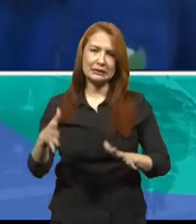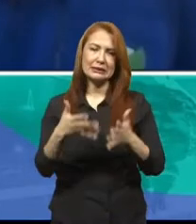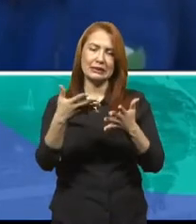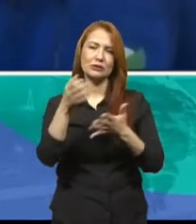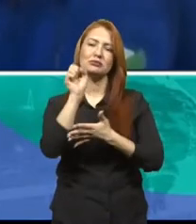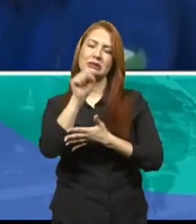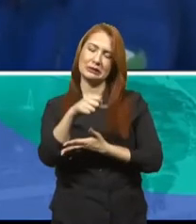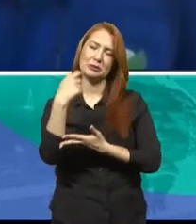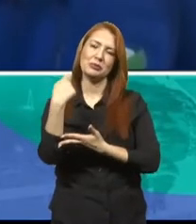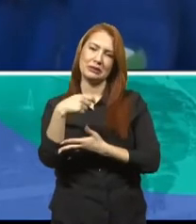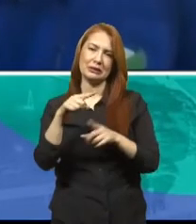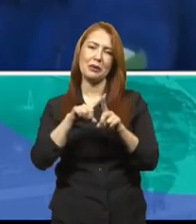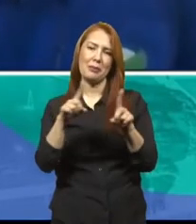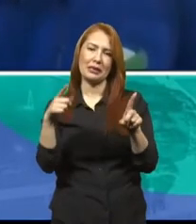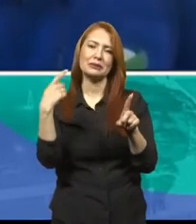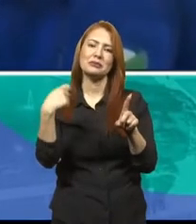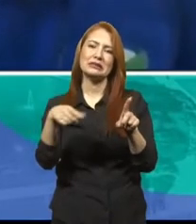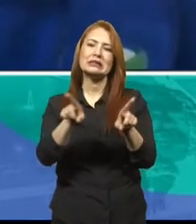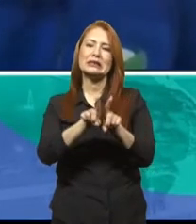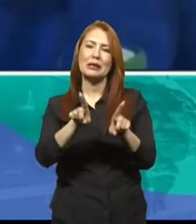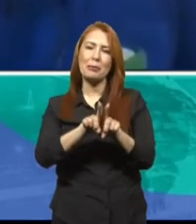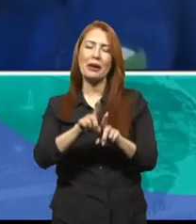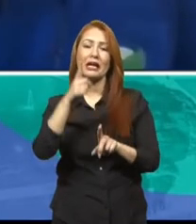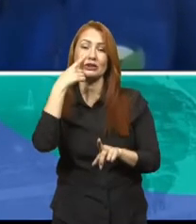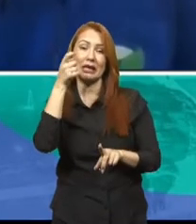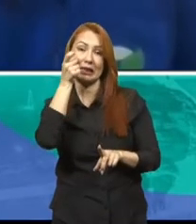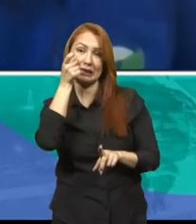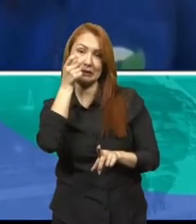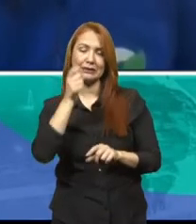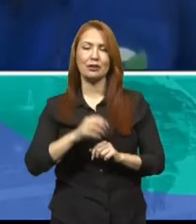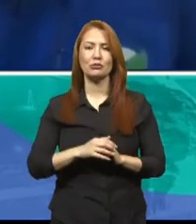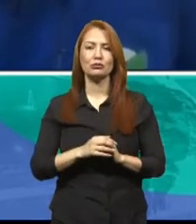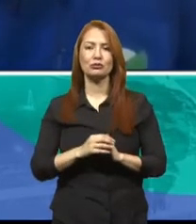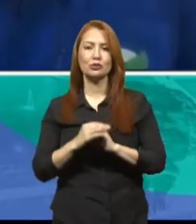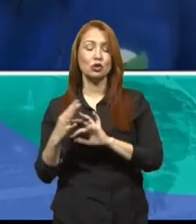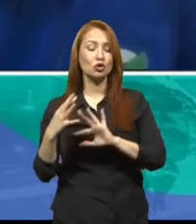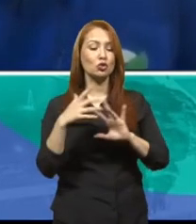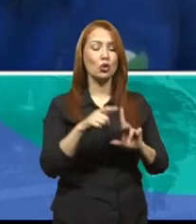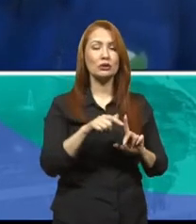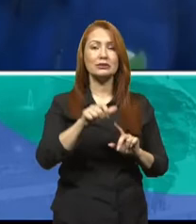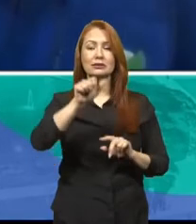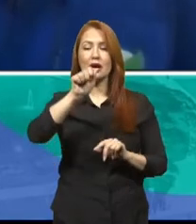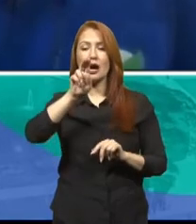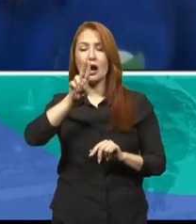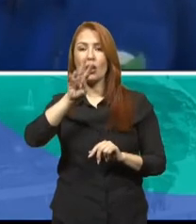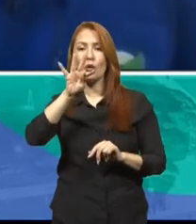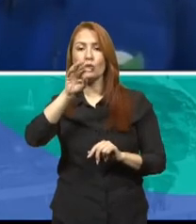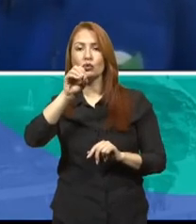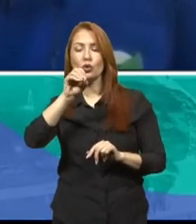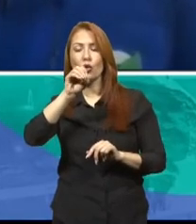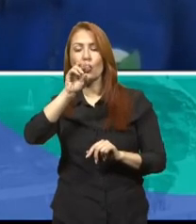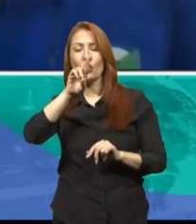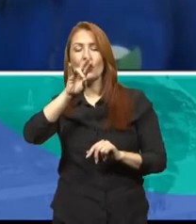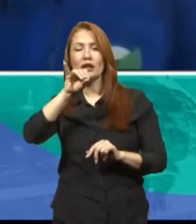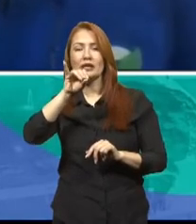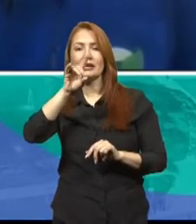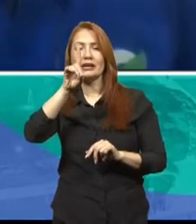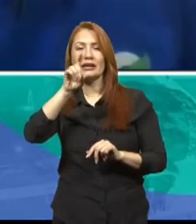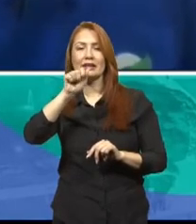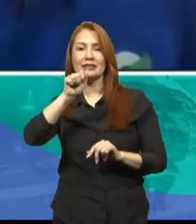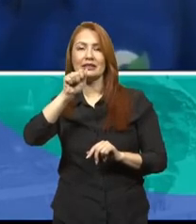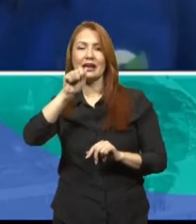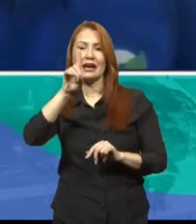mas precisa de atenção das nossas autoridades, não só das administrações, mas sim